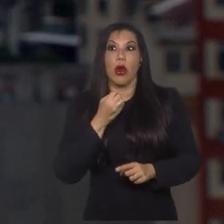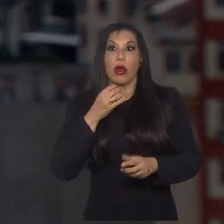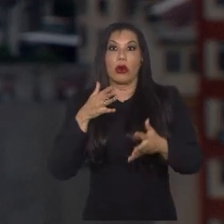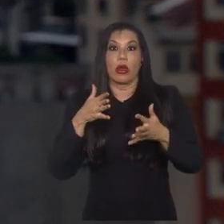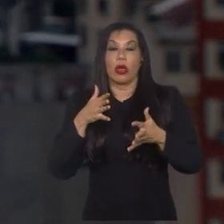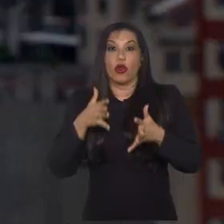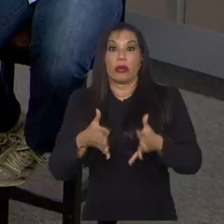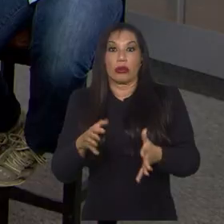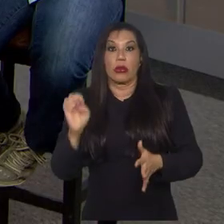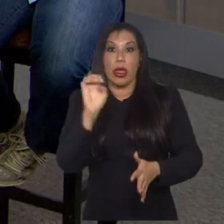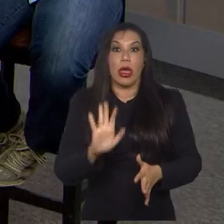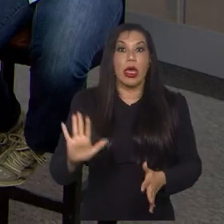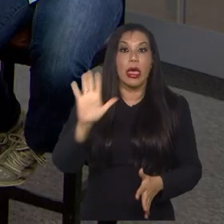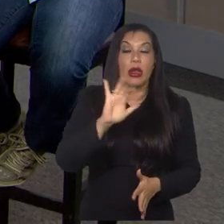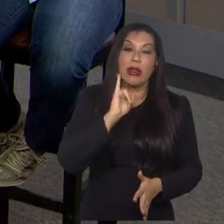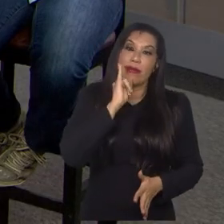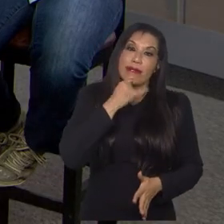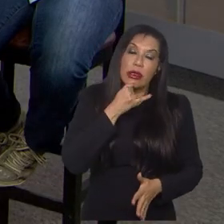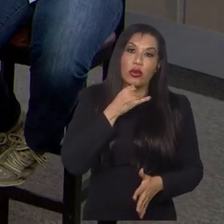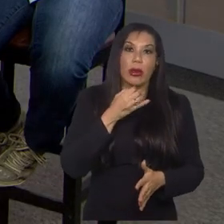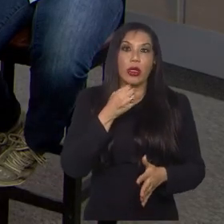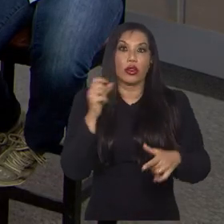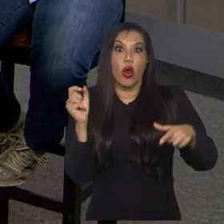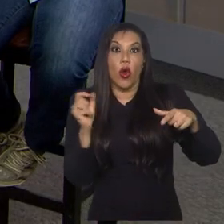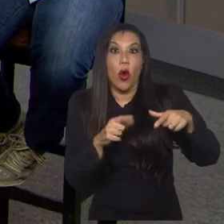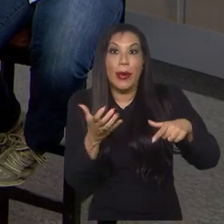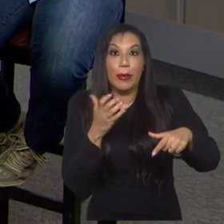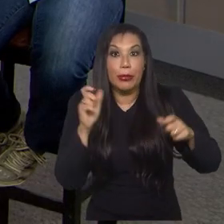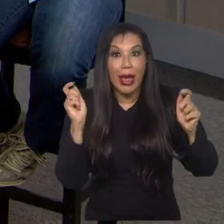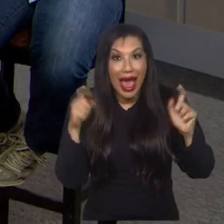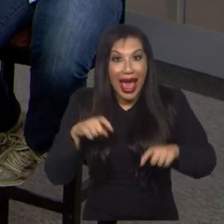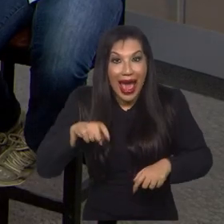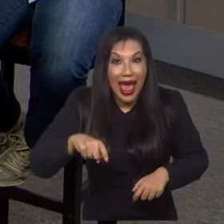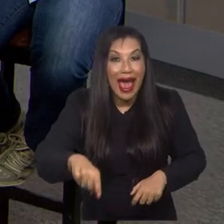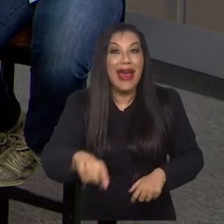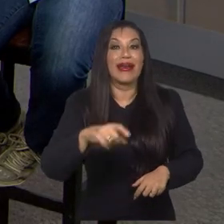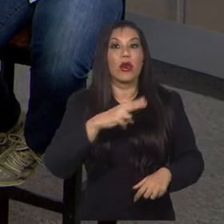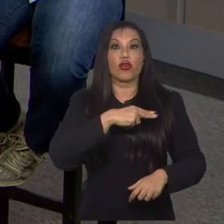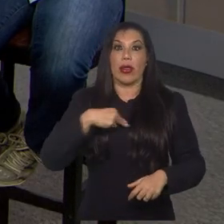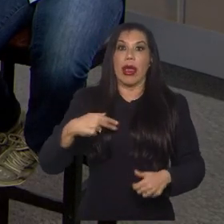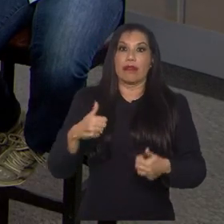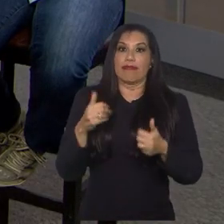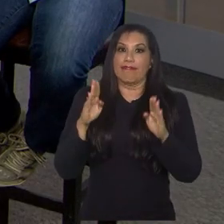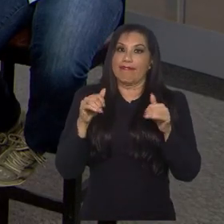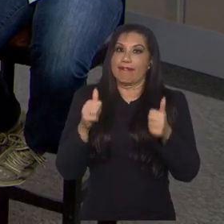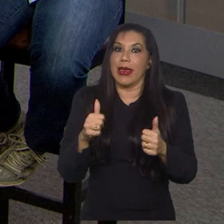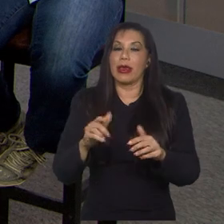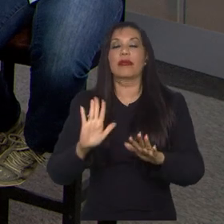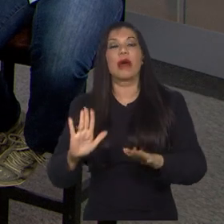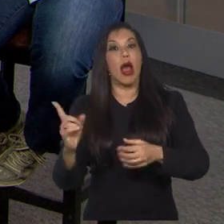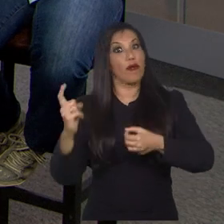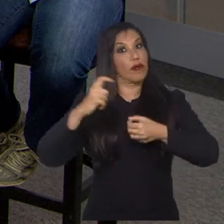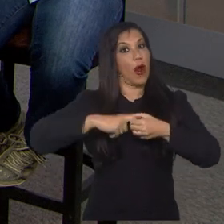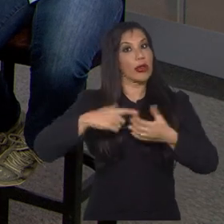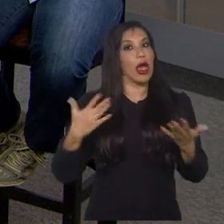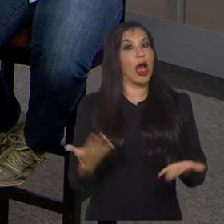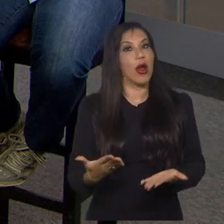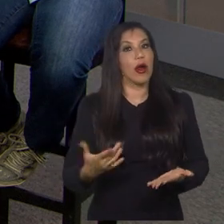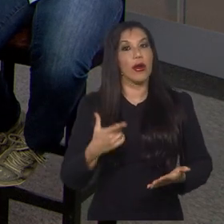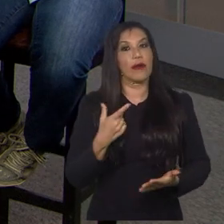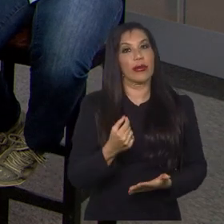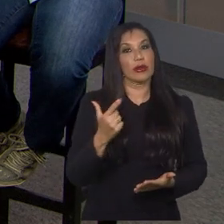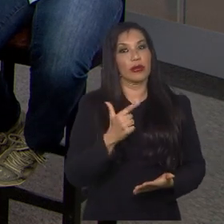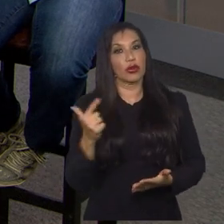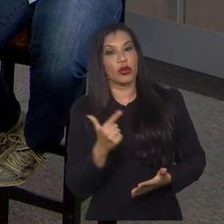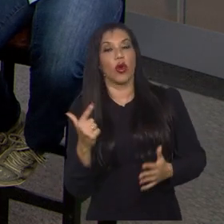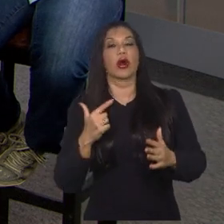até complementar, infelizmente ela não fez os gols que ela esperava, e a Noruega não foi tão bem na Euro, e ela volta para jogar a Euro. Ela volta em